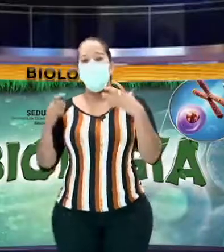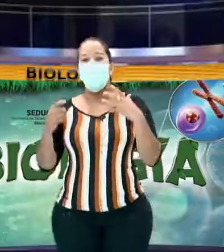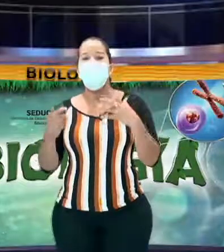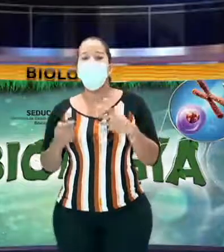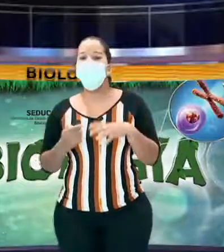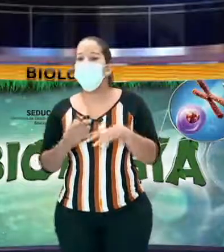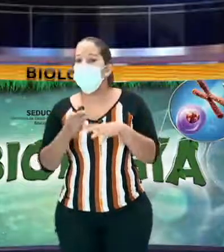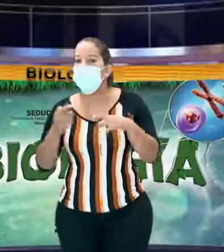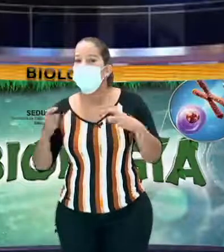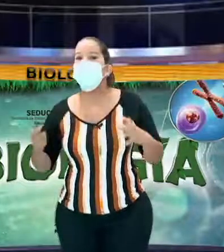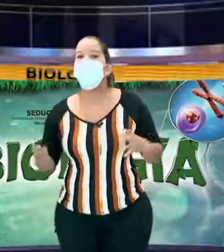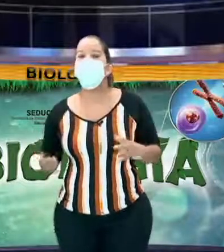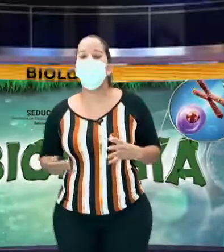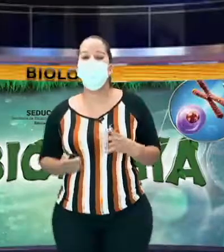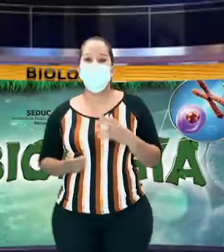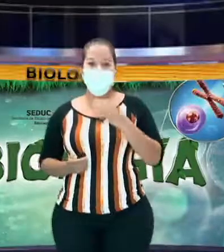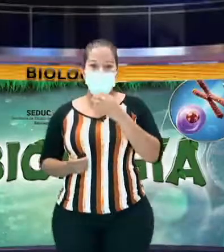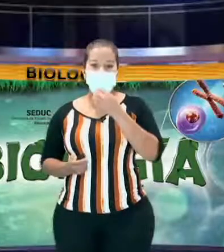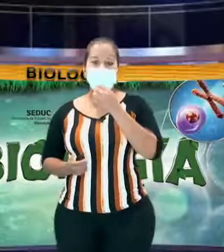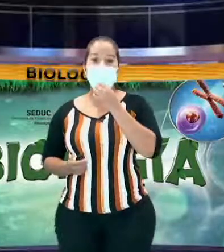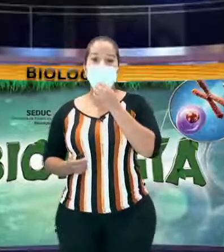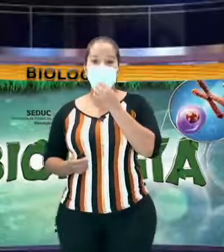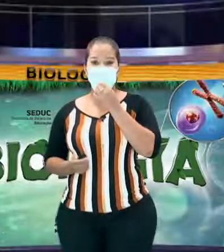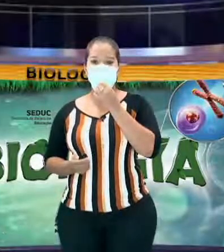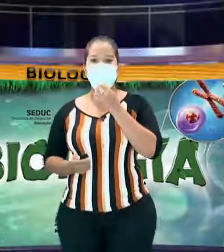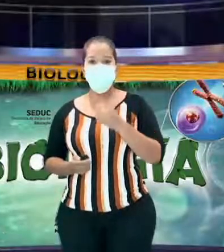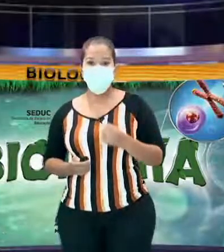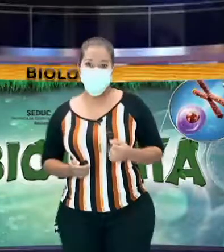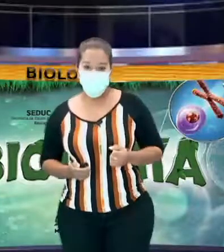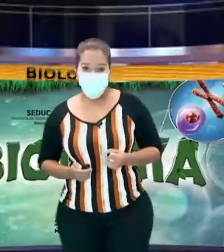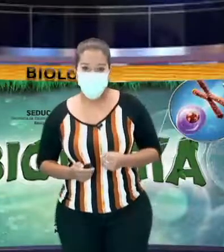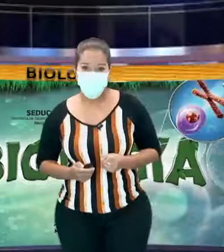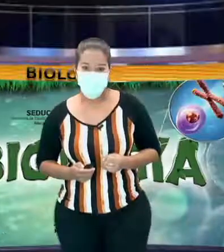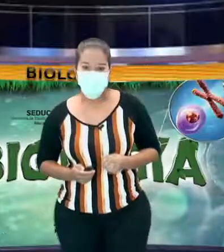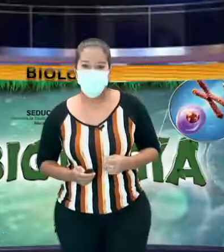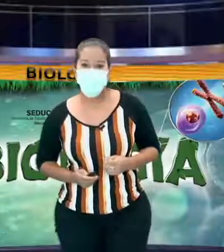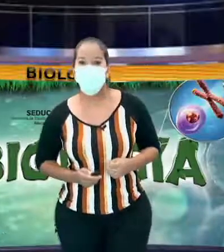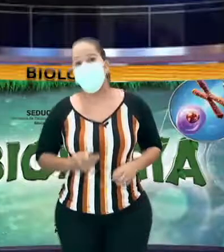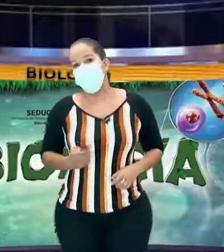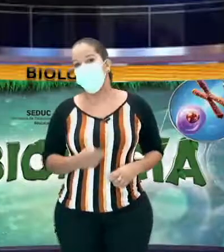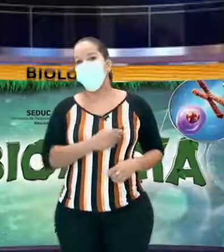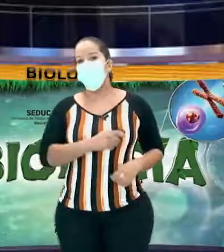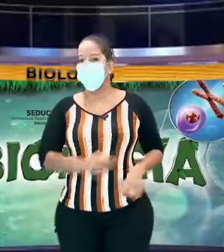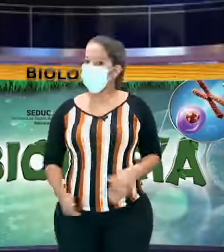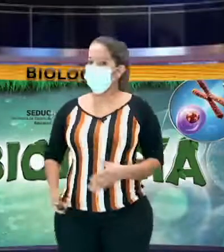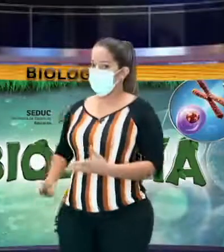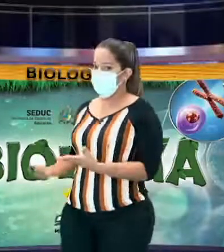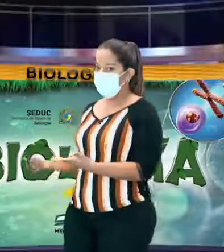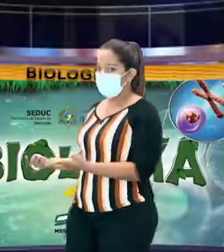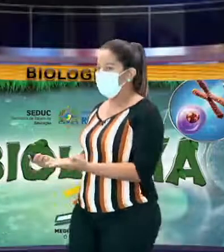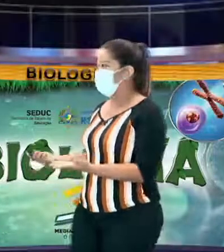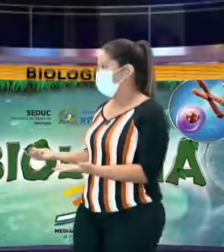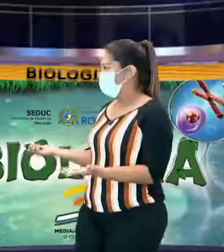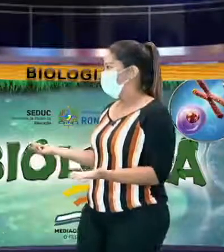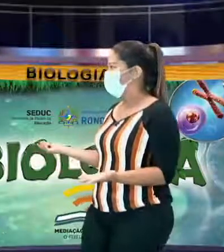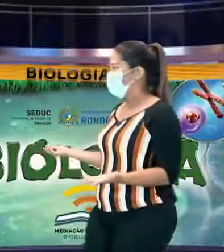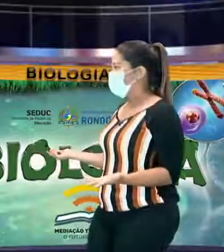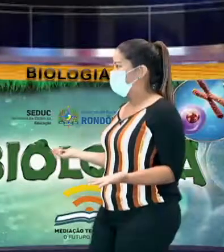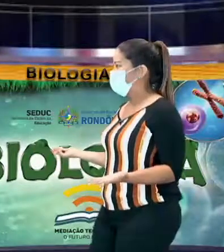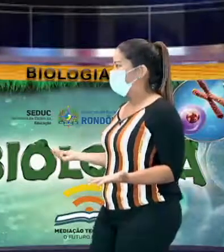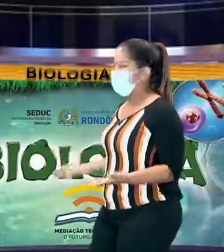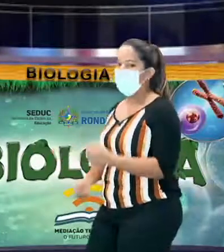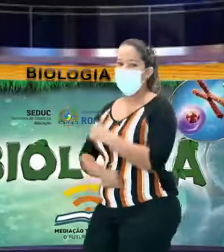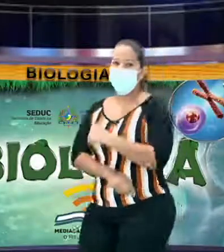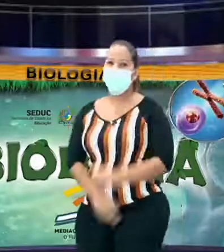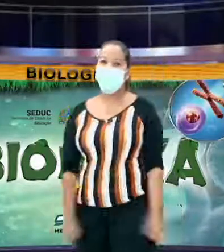toda a aula de biologia do primeiro ano, certo? E o professor Silvio está aqui, logicamente, né,